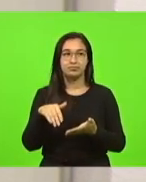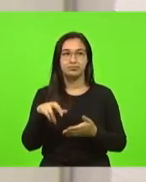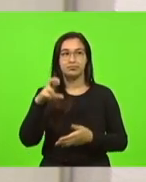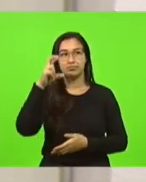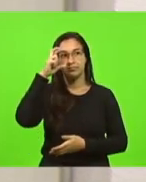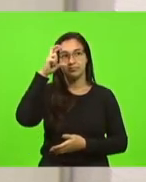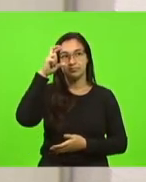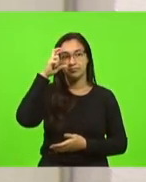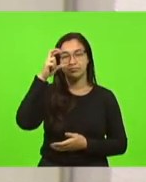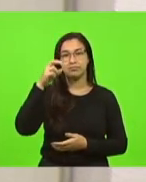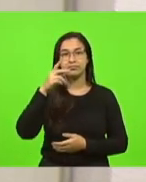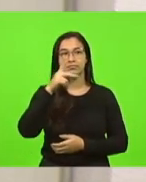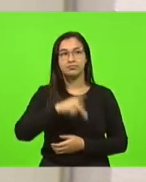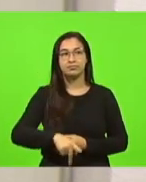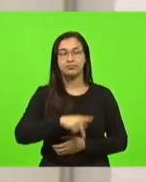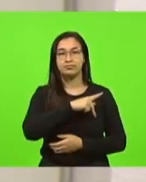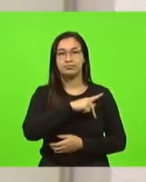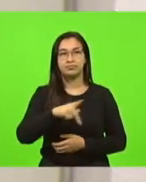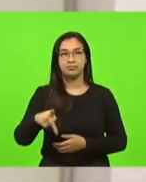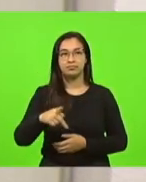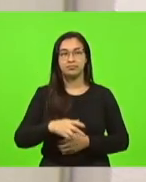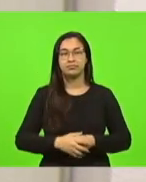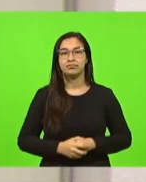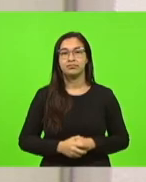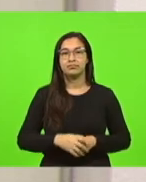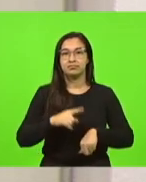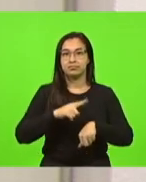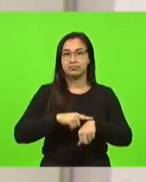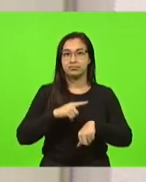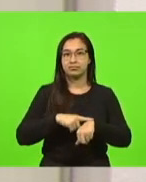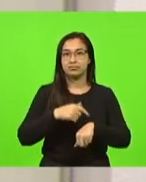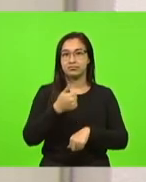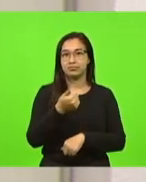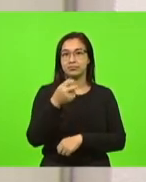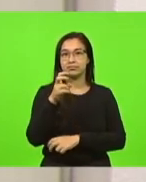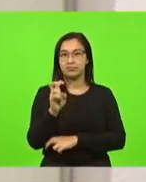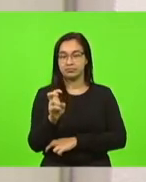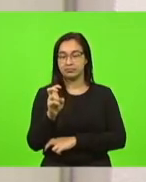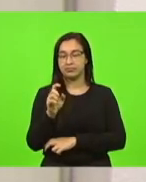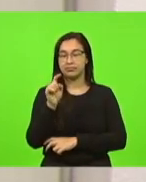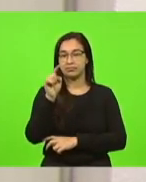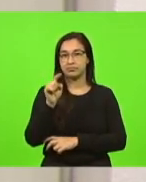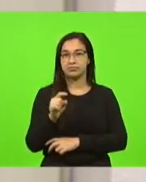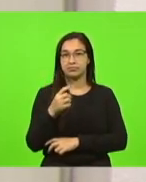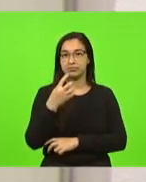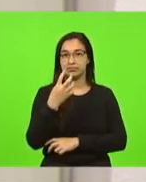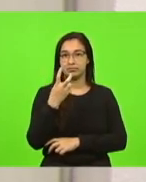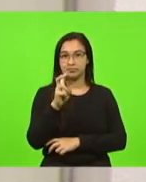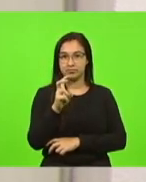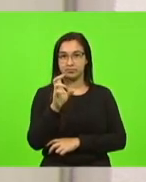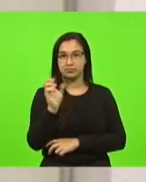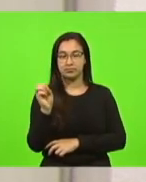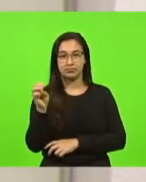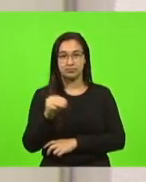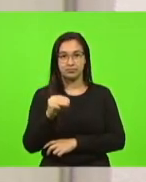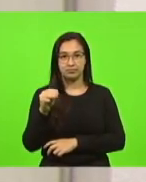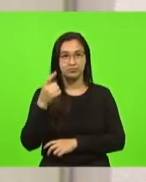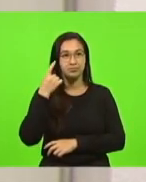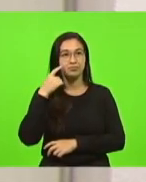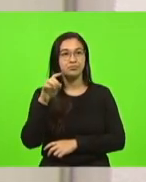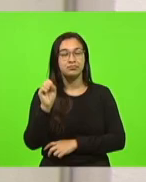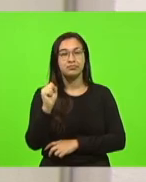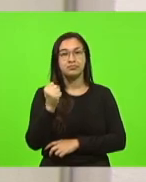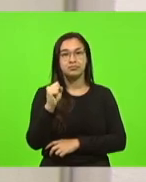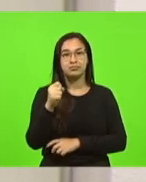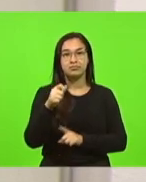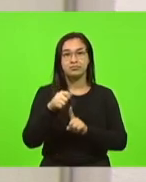Alba e padre Pedro Baldiceira. Às 15 horas e 50 minutos do dia 8